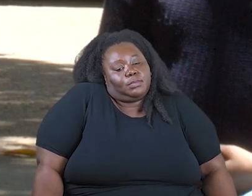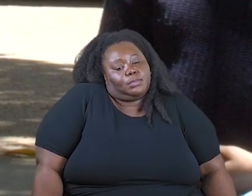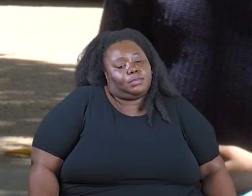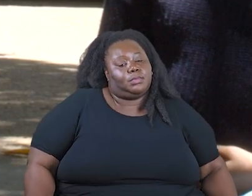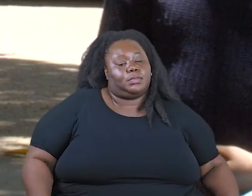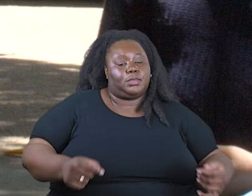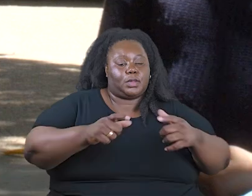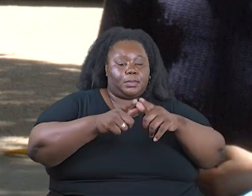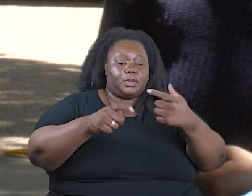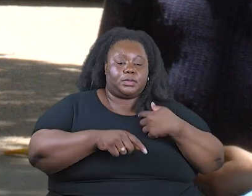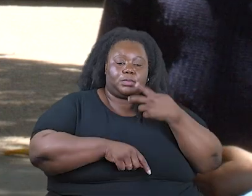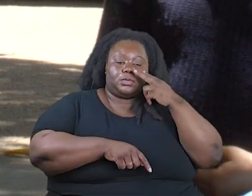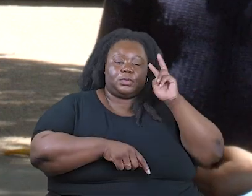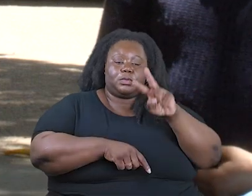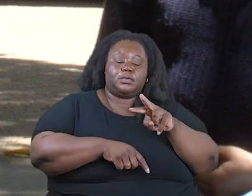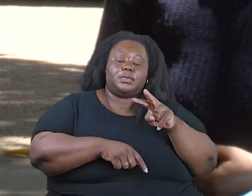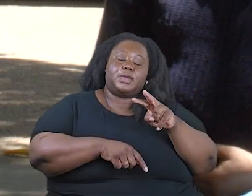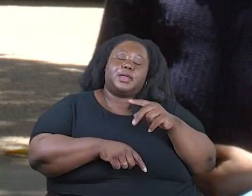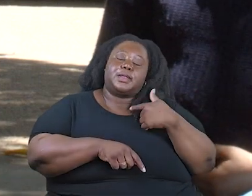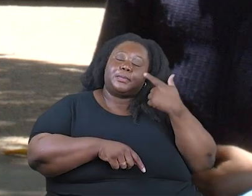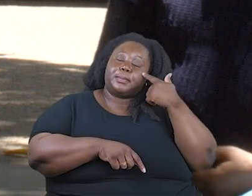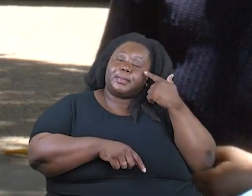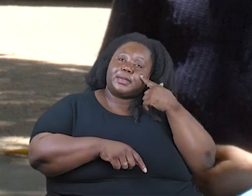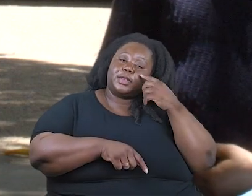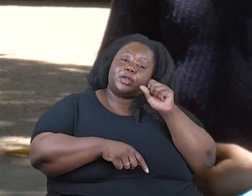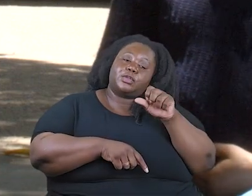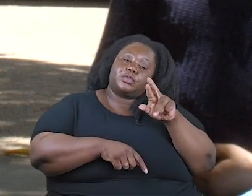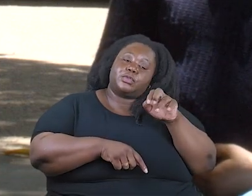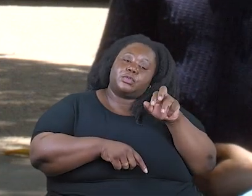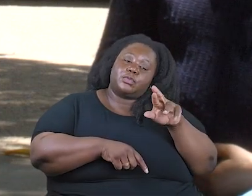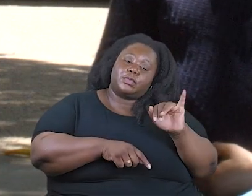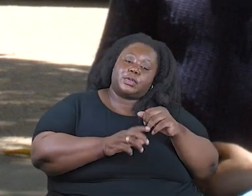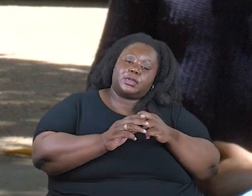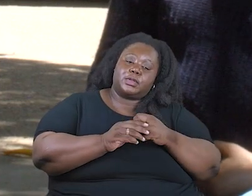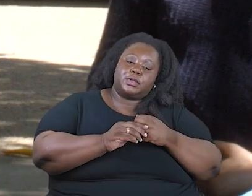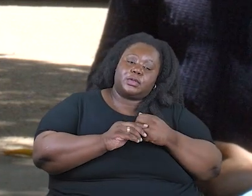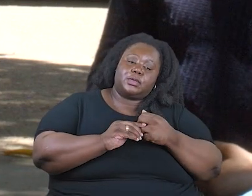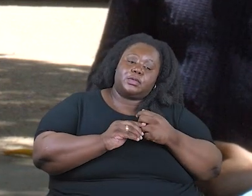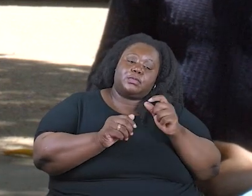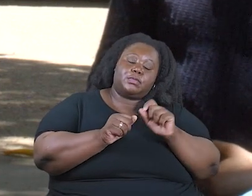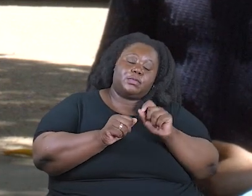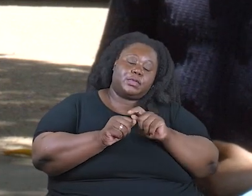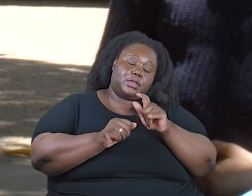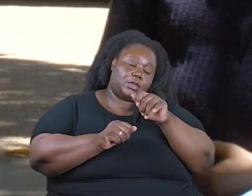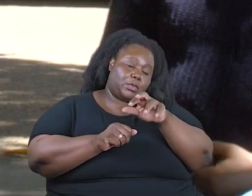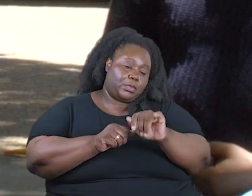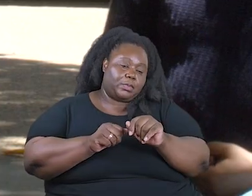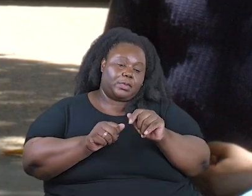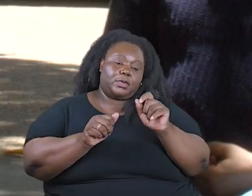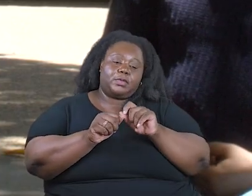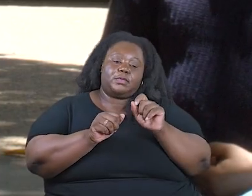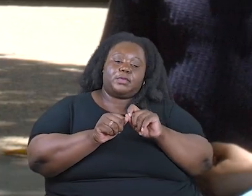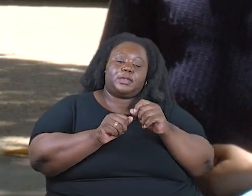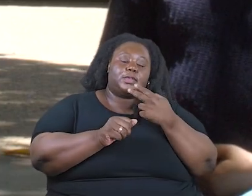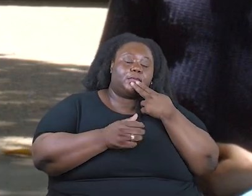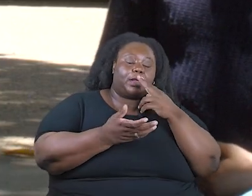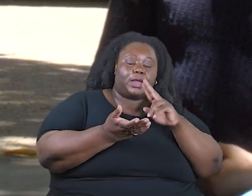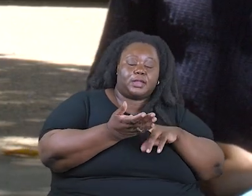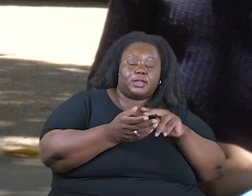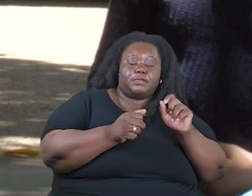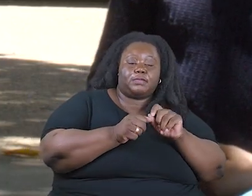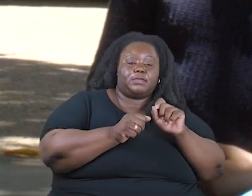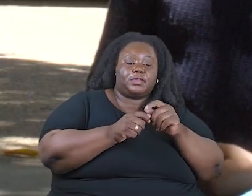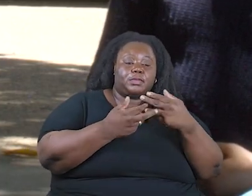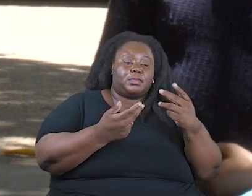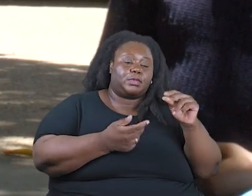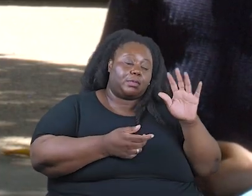A maioria do que eu vejo é numa lógica do souvenir. Então, eu vou fazer um imã de geladeira, vou fazer um cartão postal, vou